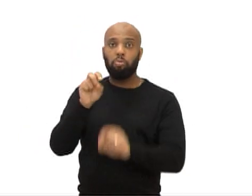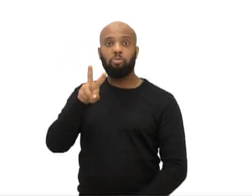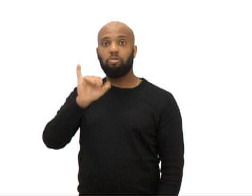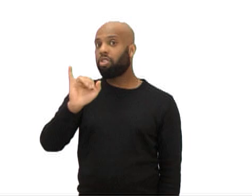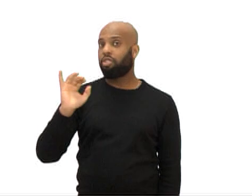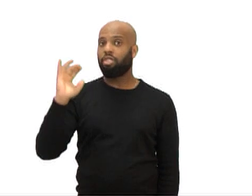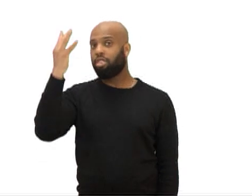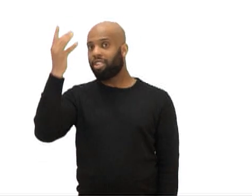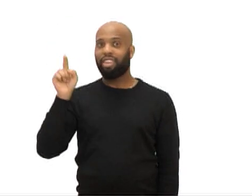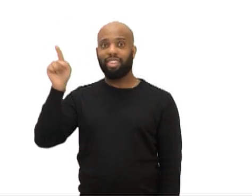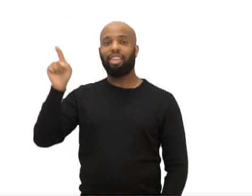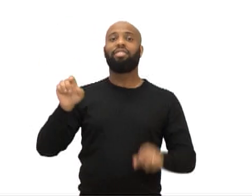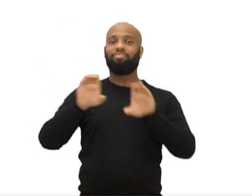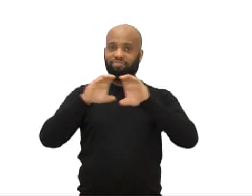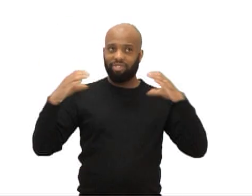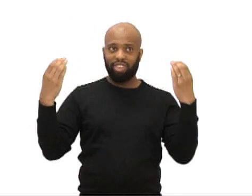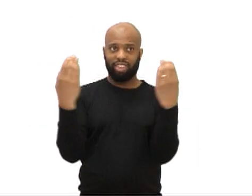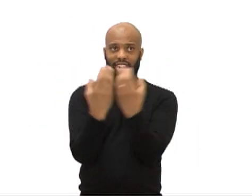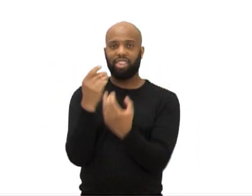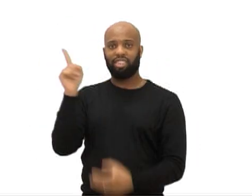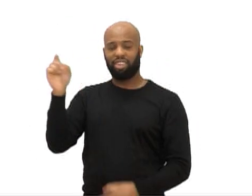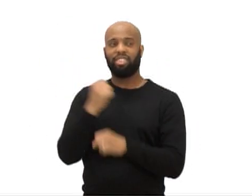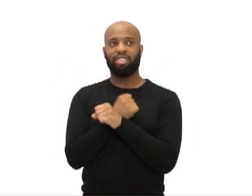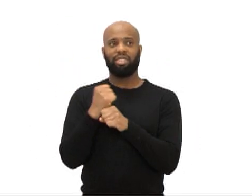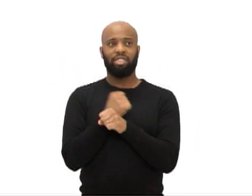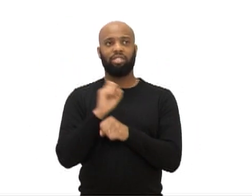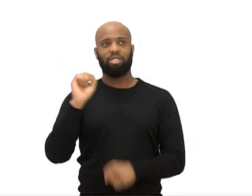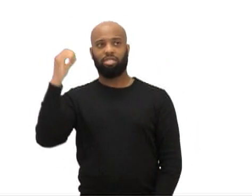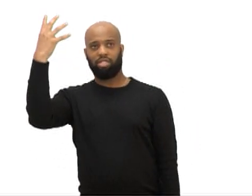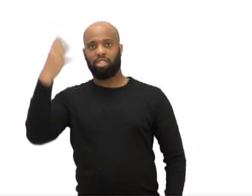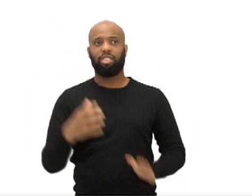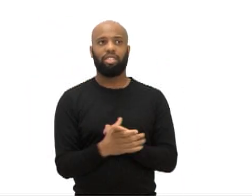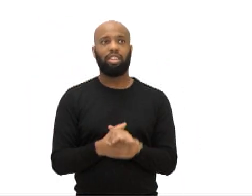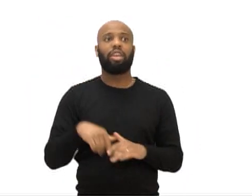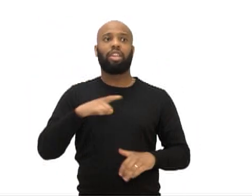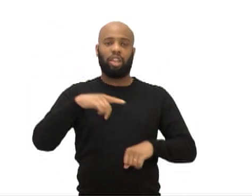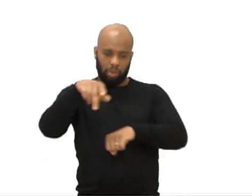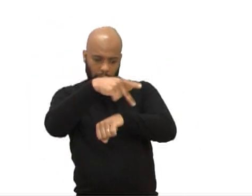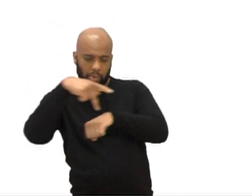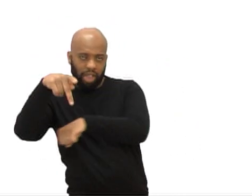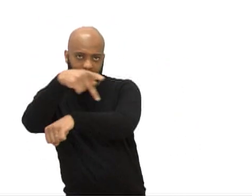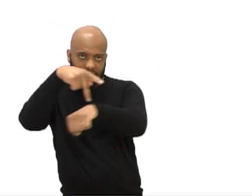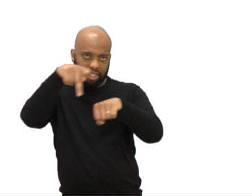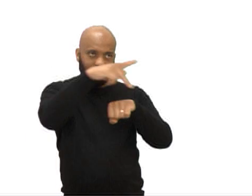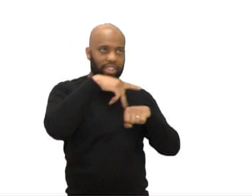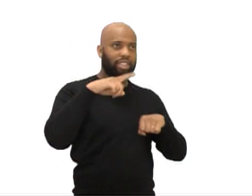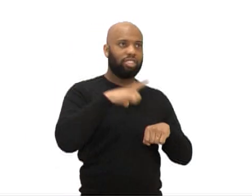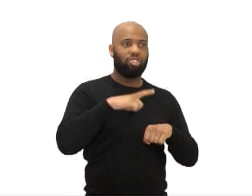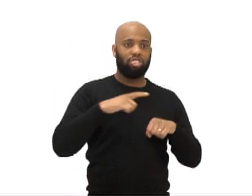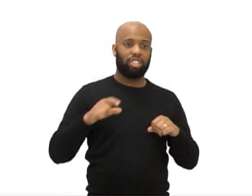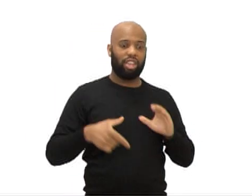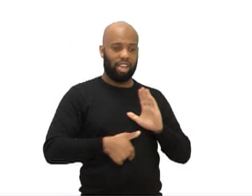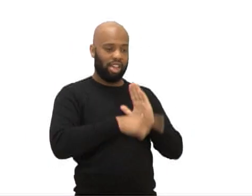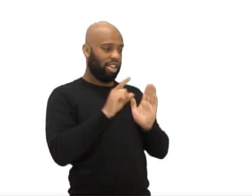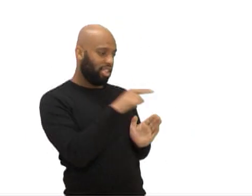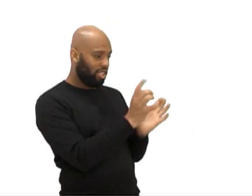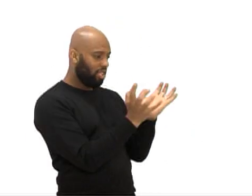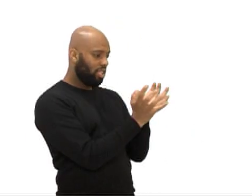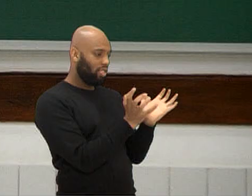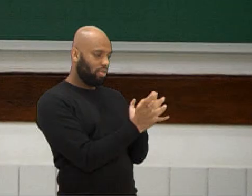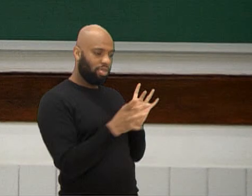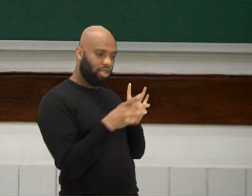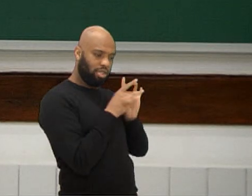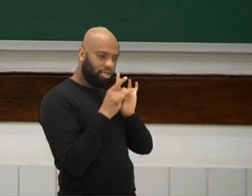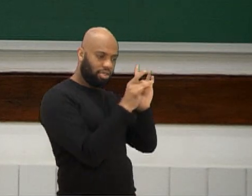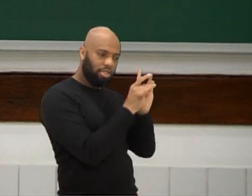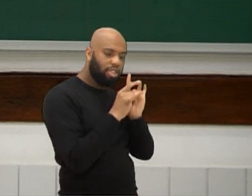vai acontecer nessa conferência. Os países que eram os grandes aliados, eles vão